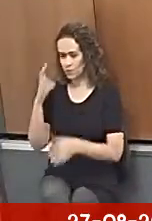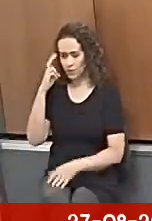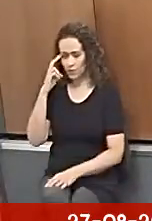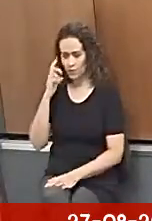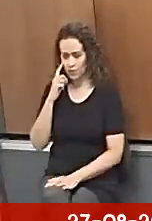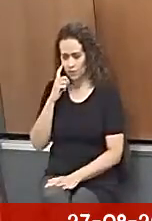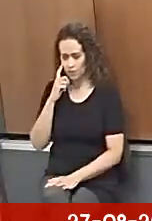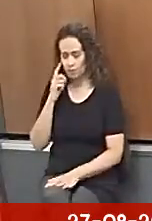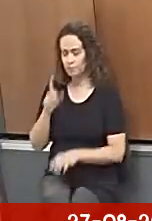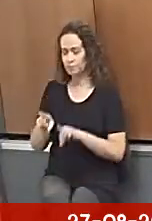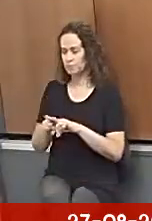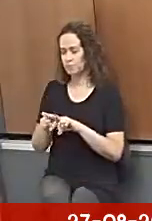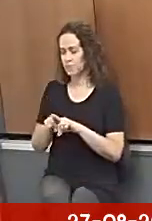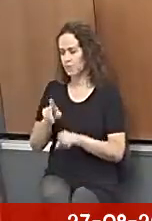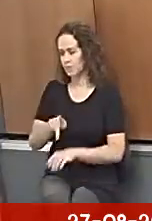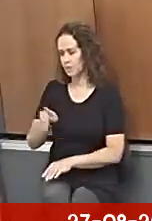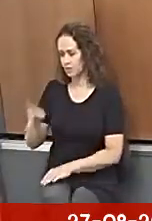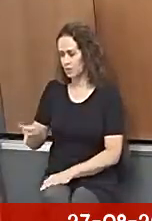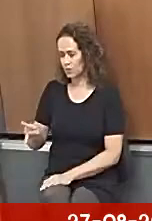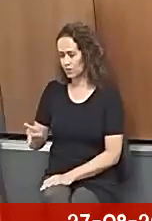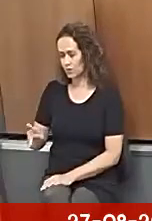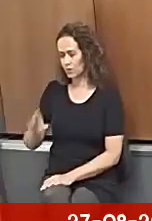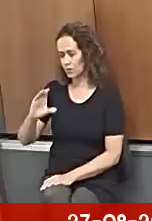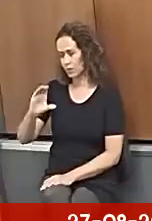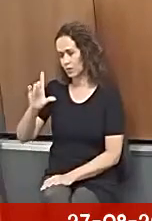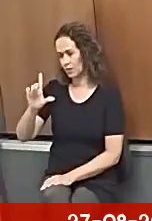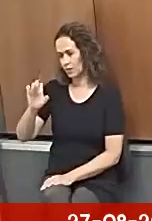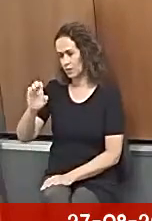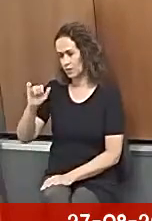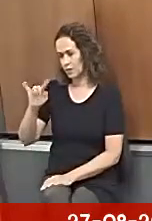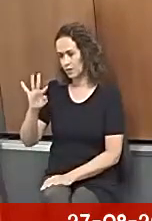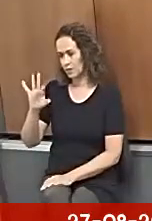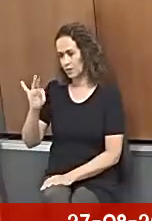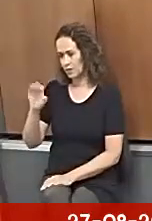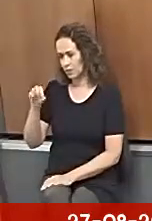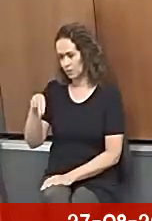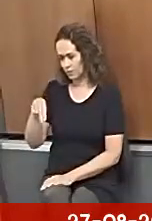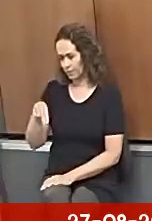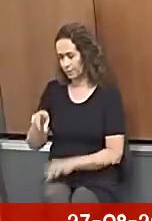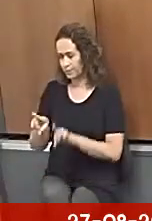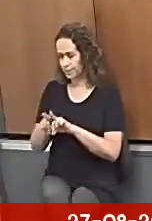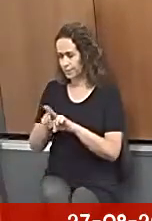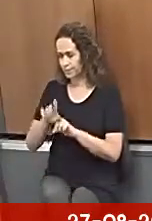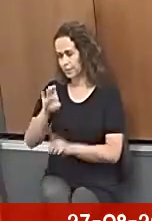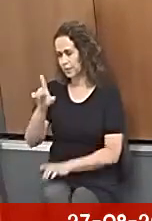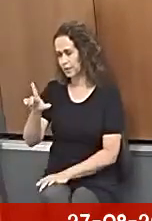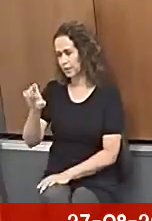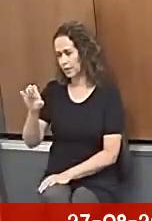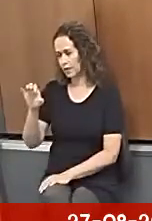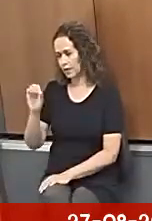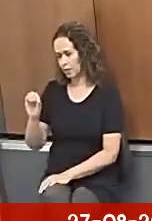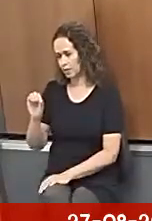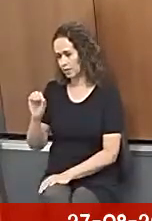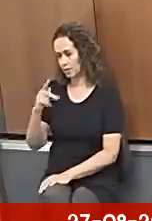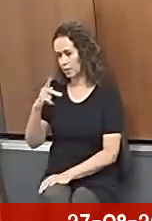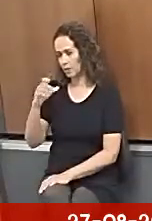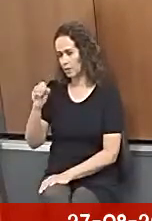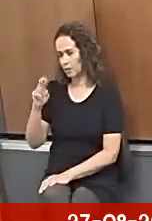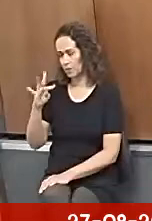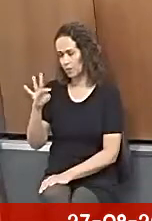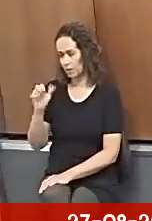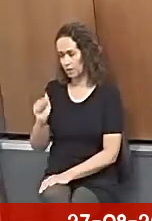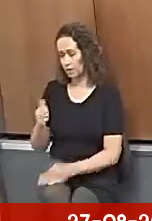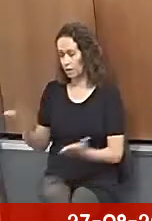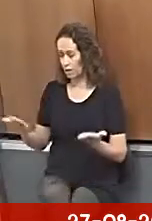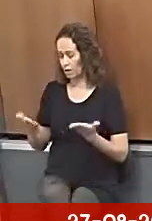deputado professor cleiton e deputado leo portela nós vamos suspender por organizar o ambiente ea